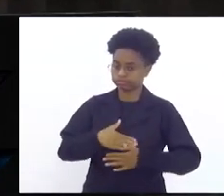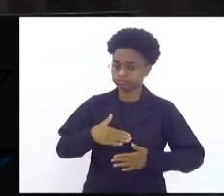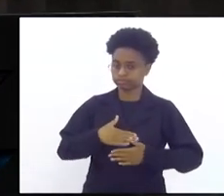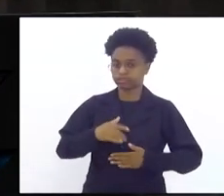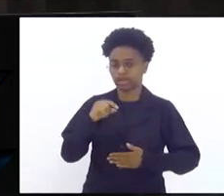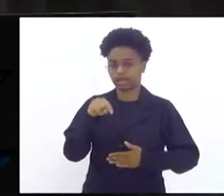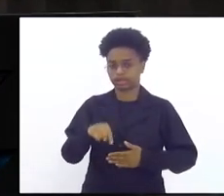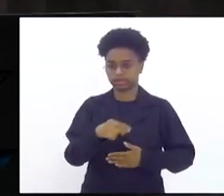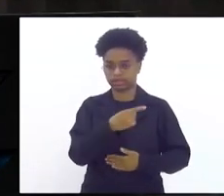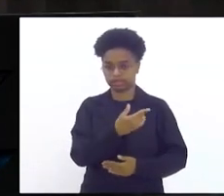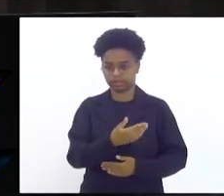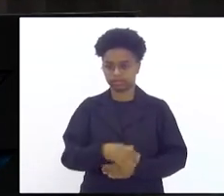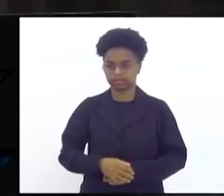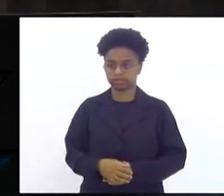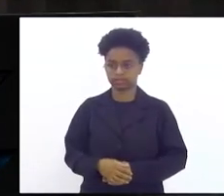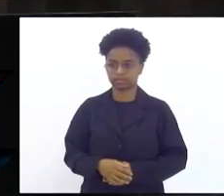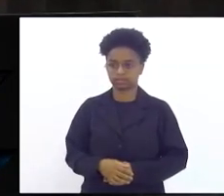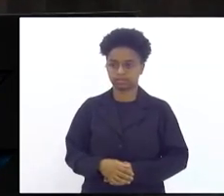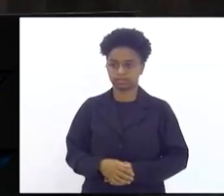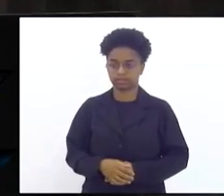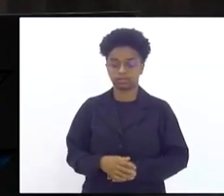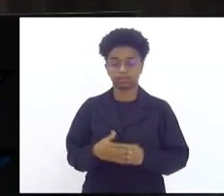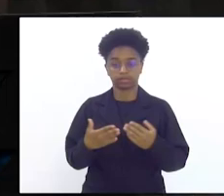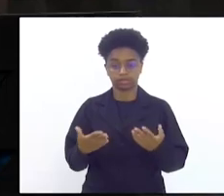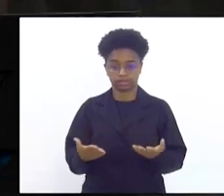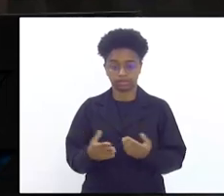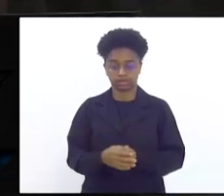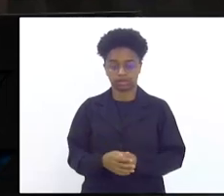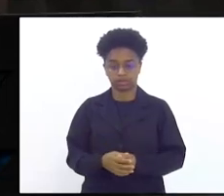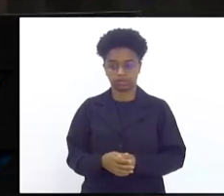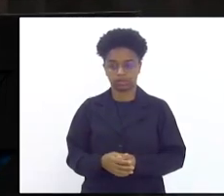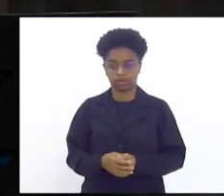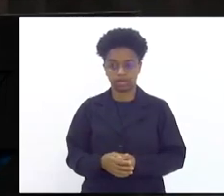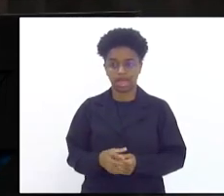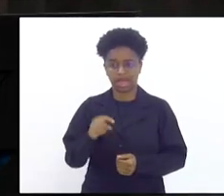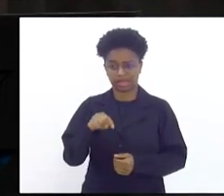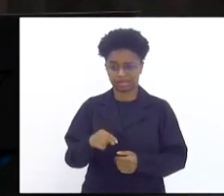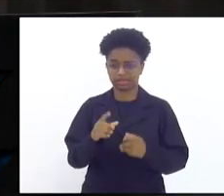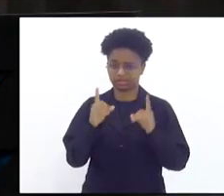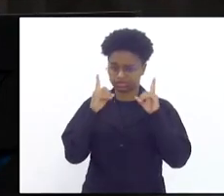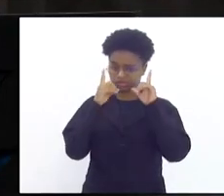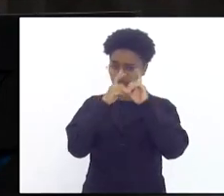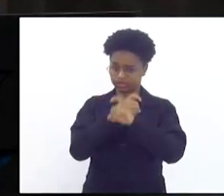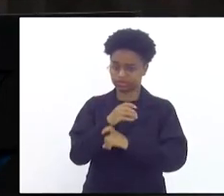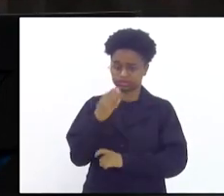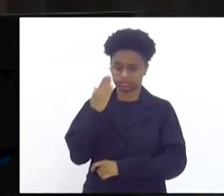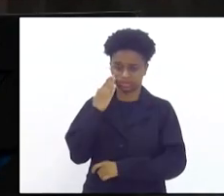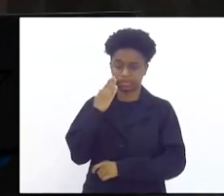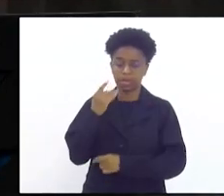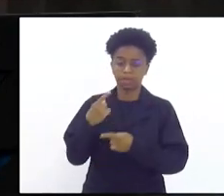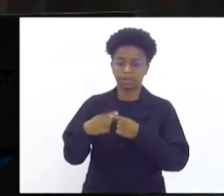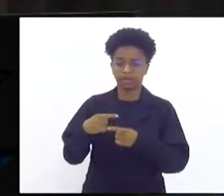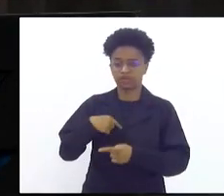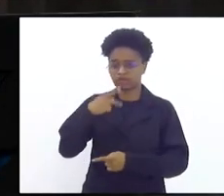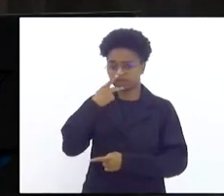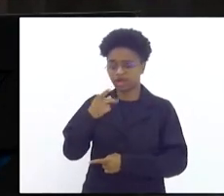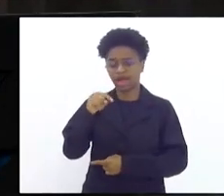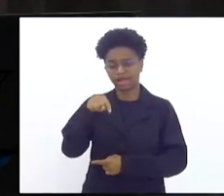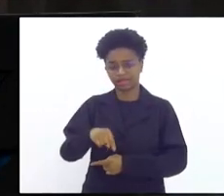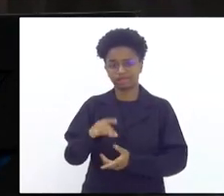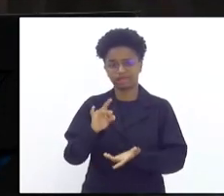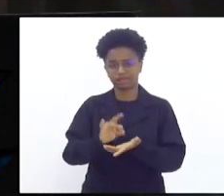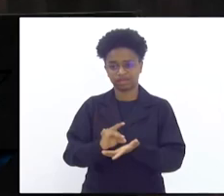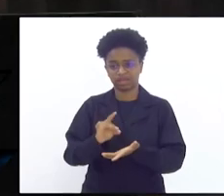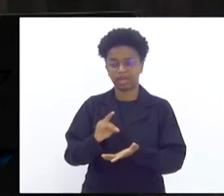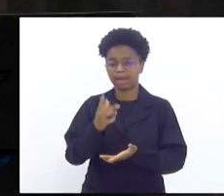aqui e aqui O sargento Portugal é complicado viu como eu falo realmente aqui é o